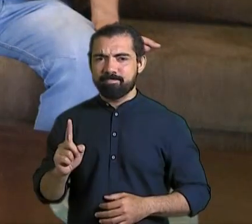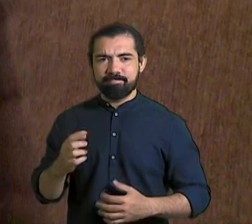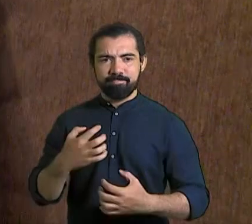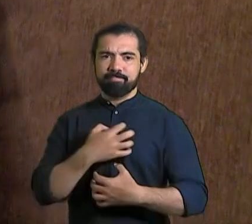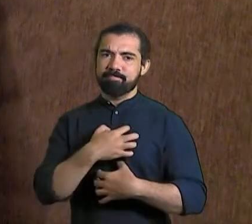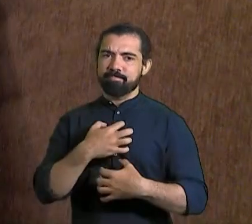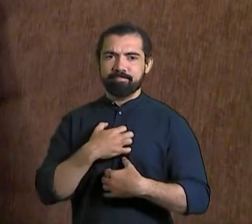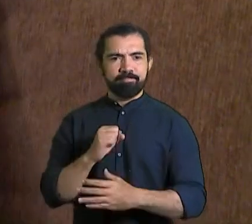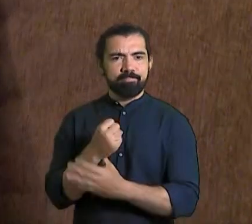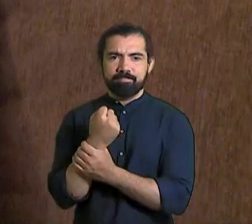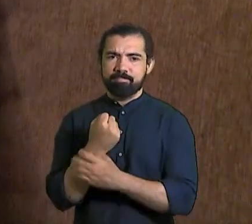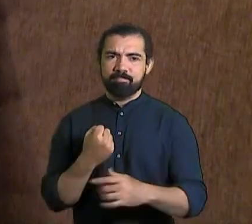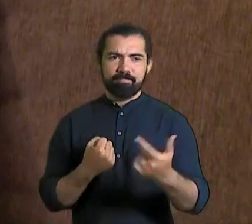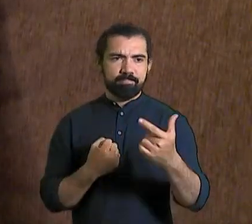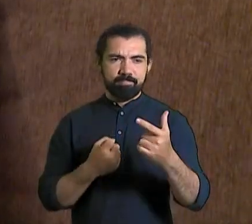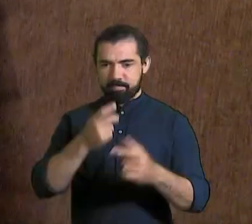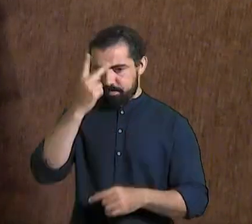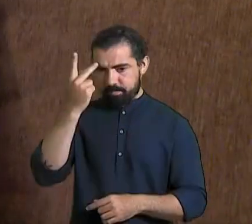confiável para